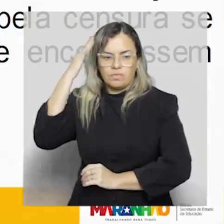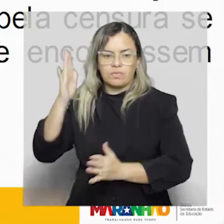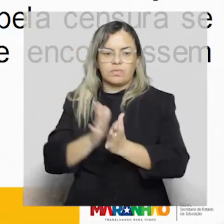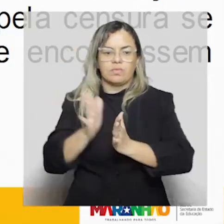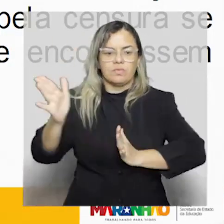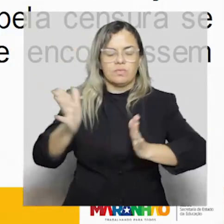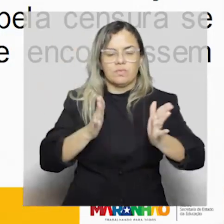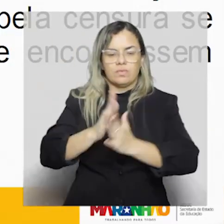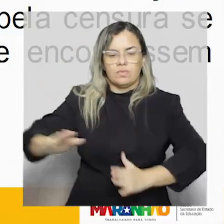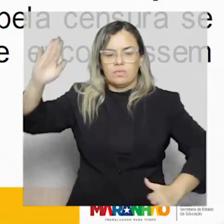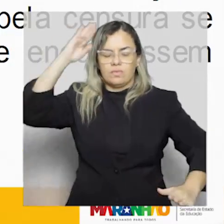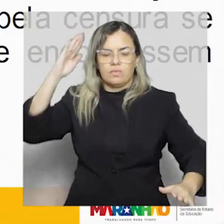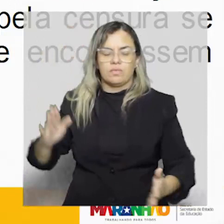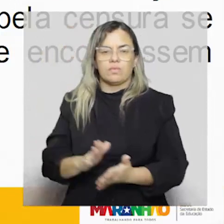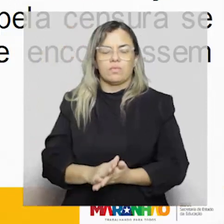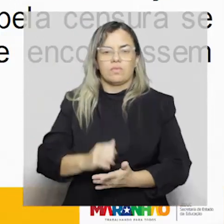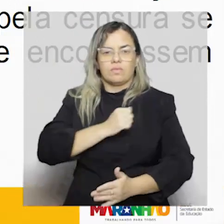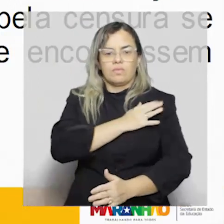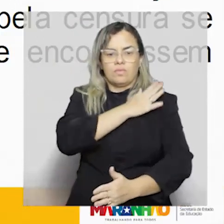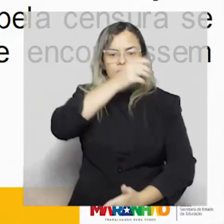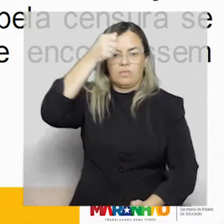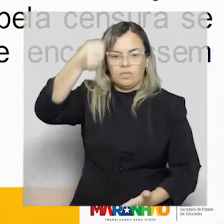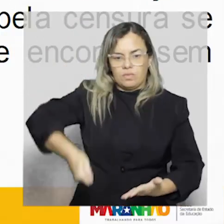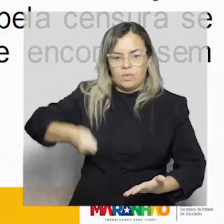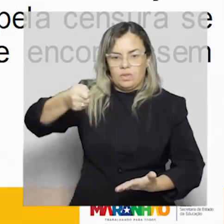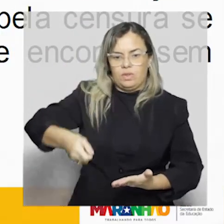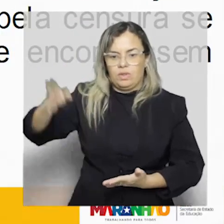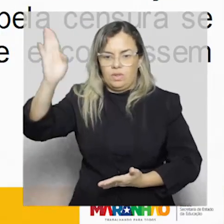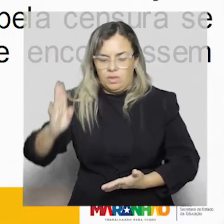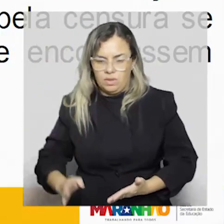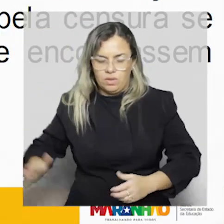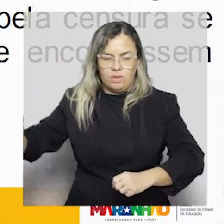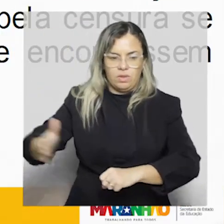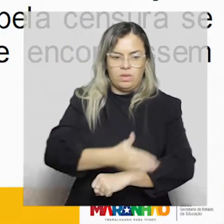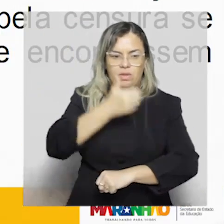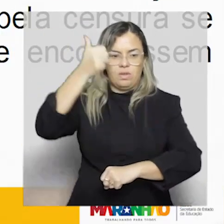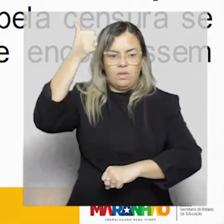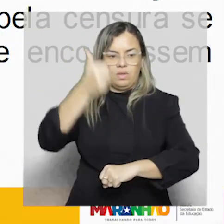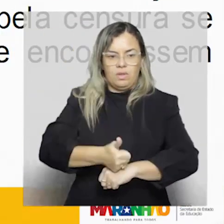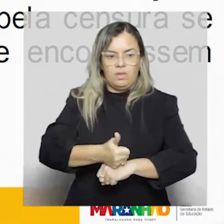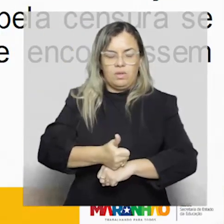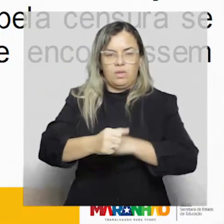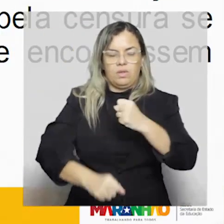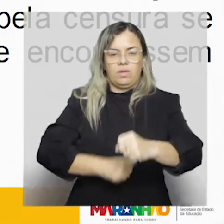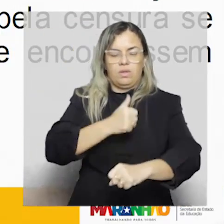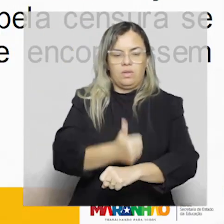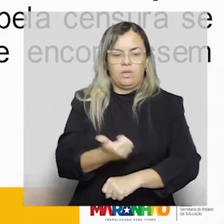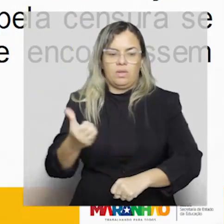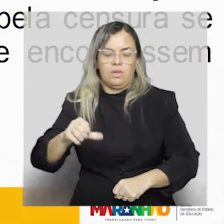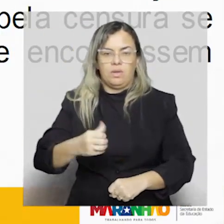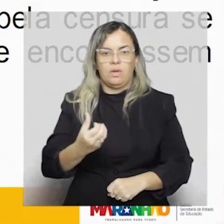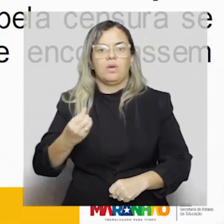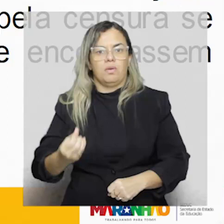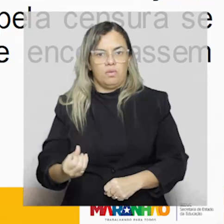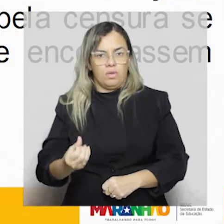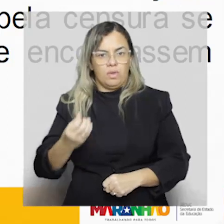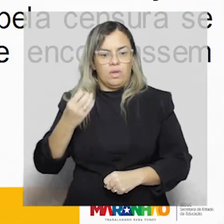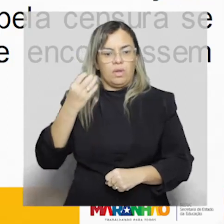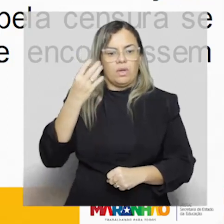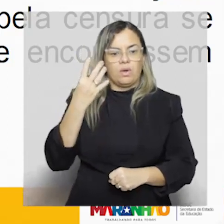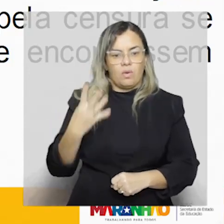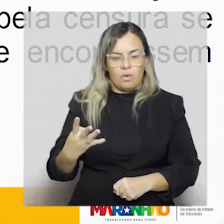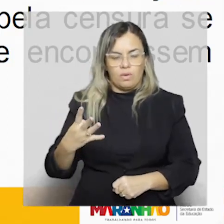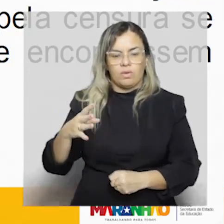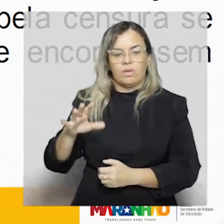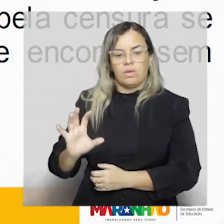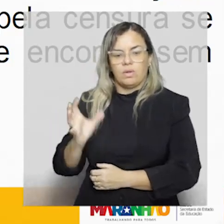a ditadura militar no Brasil, a partir do golpe que realmente aconteceu, de 1964, muitos artistas